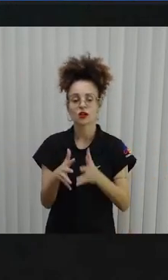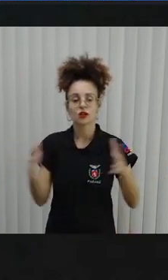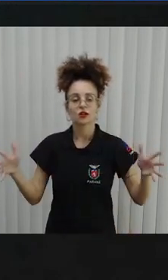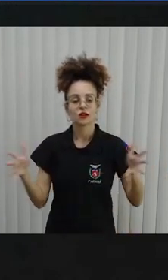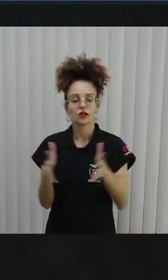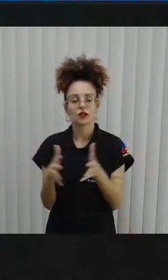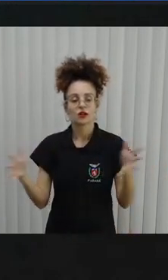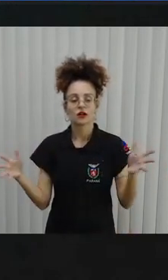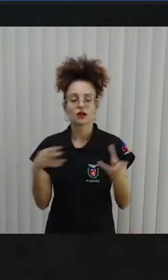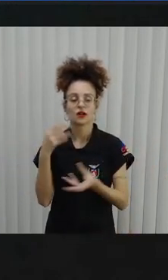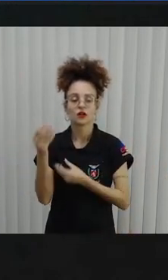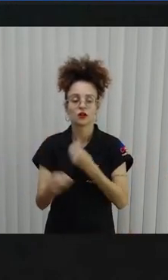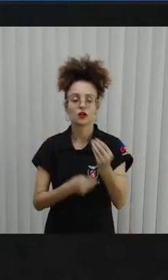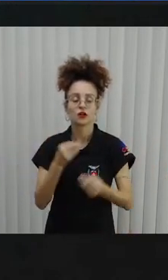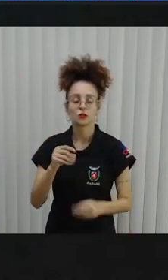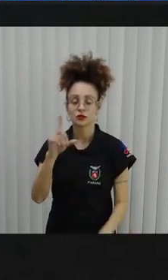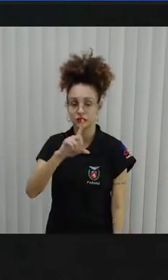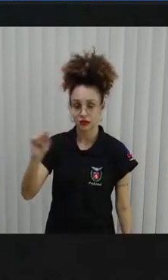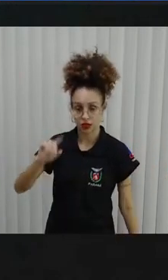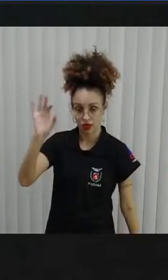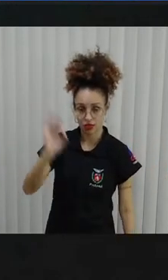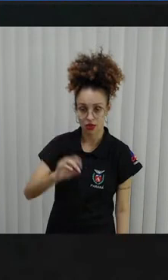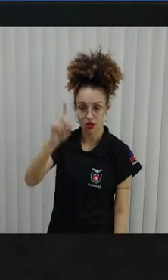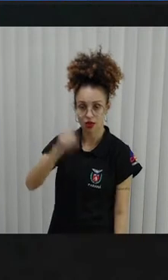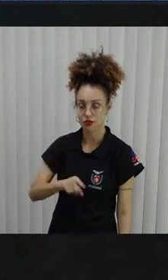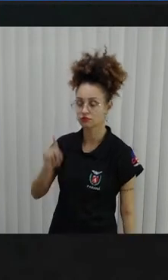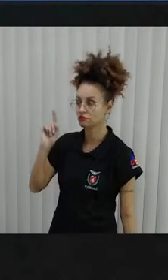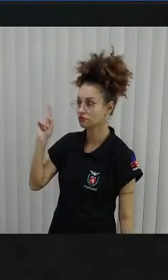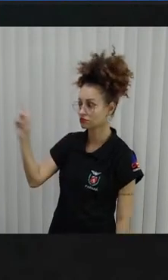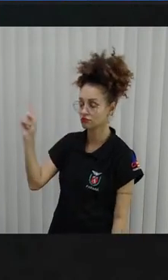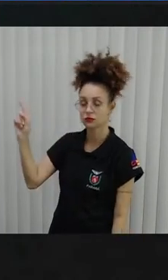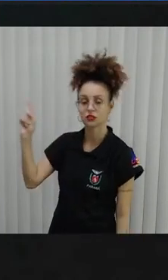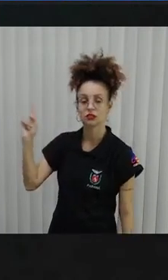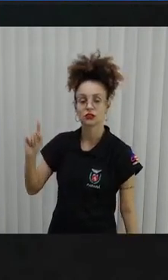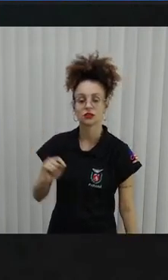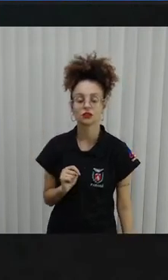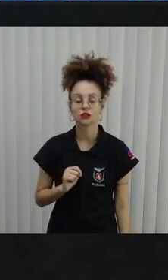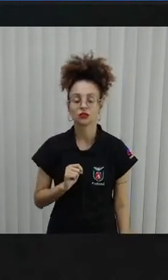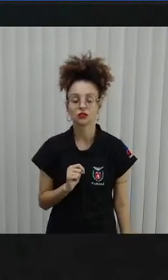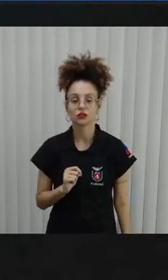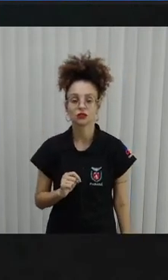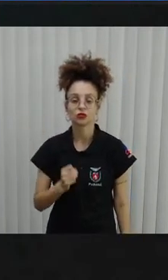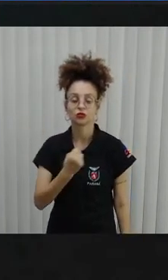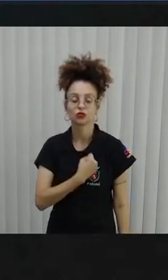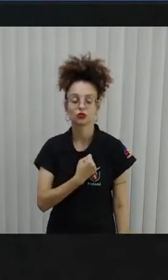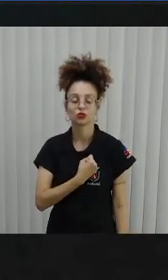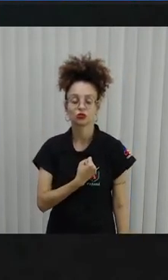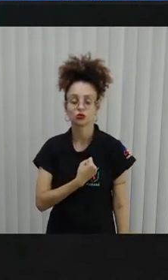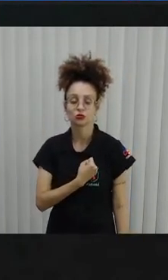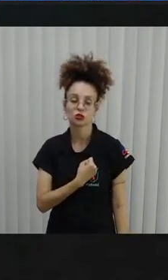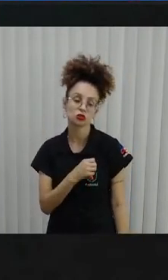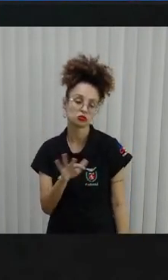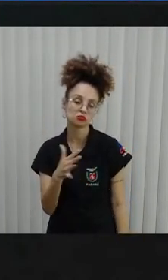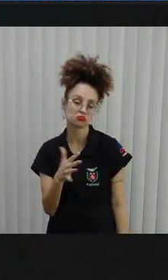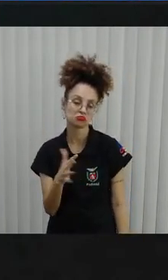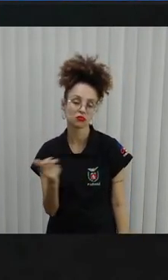como 100 é o tamanho que ela está. Vou colocar aqui operadores, um número aleatório entre...